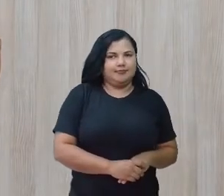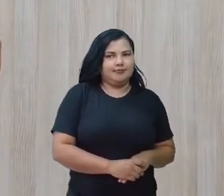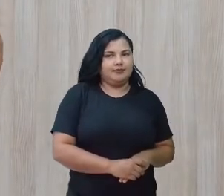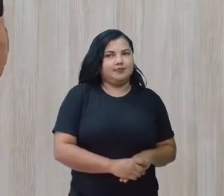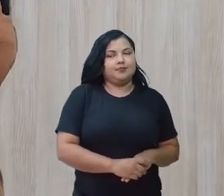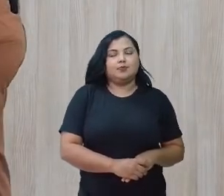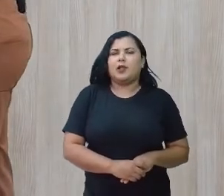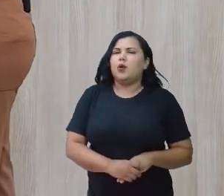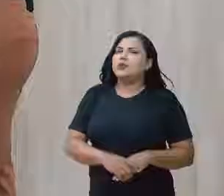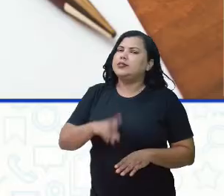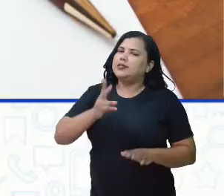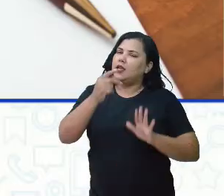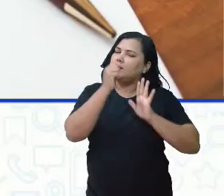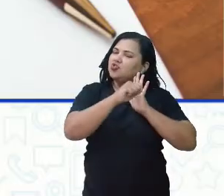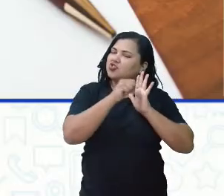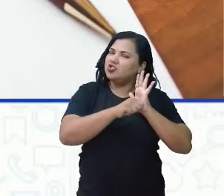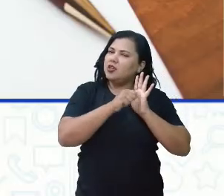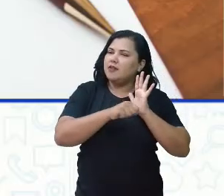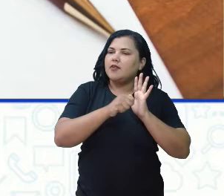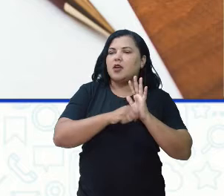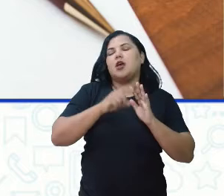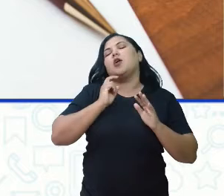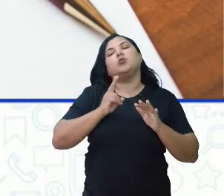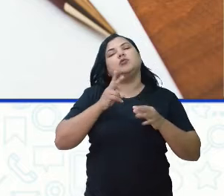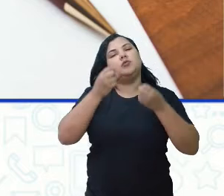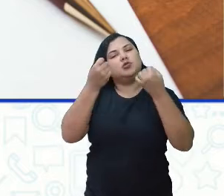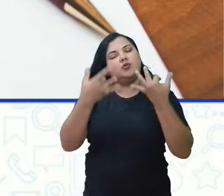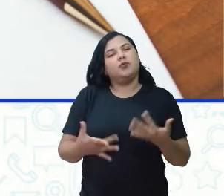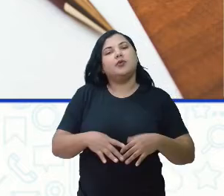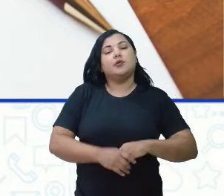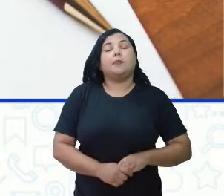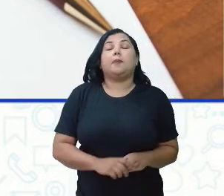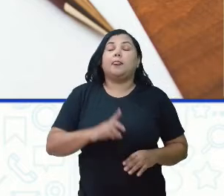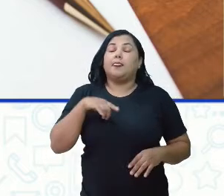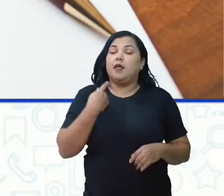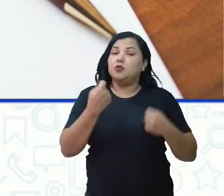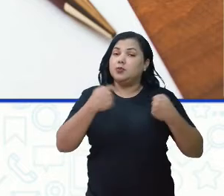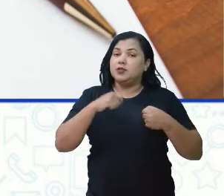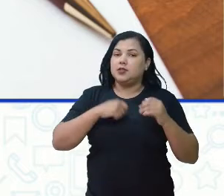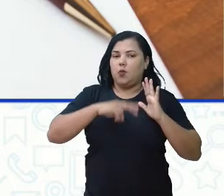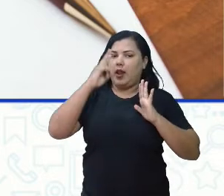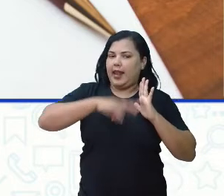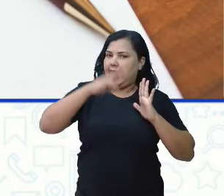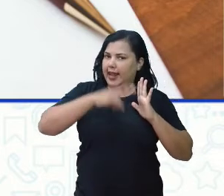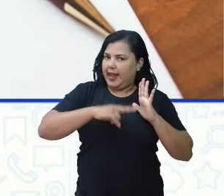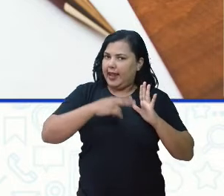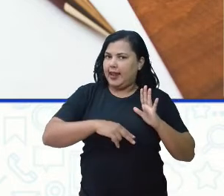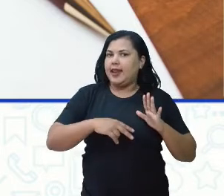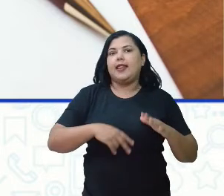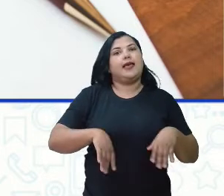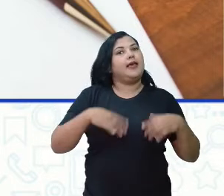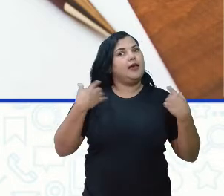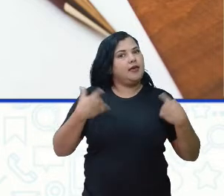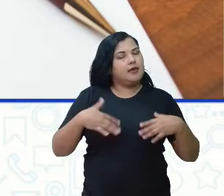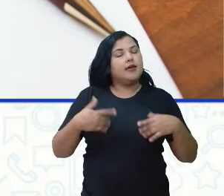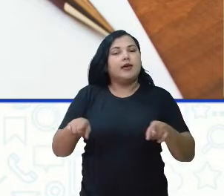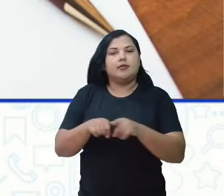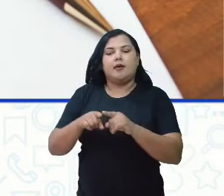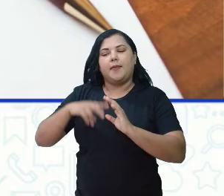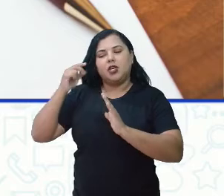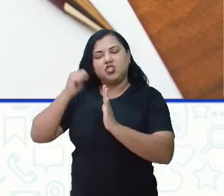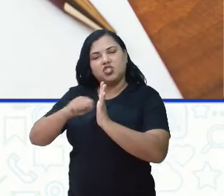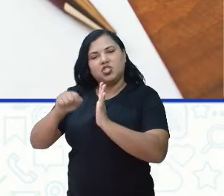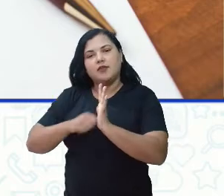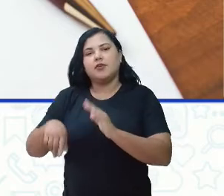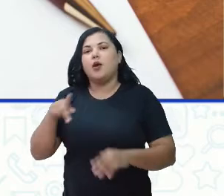Escrever com frequência, né, minha gente, é uma coisa que eu sempre falo, aqui também a gente precisa ler com frequência e escrever com frequência. A